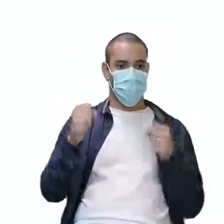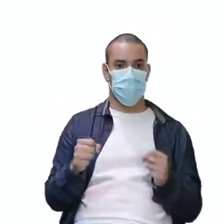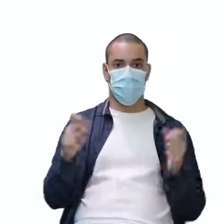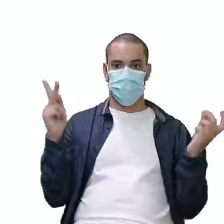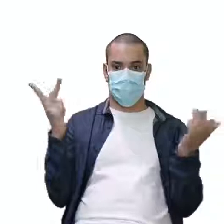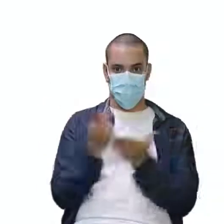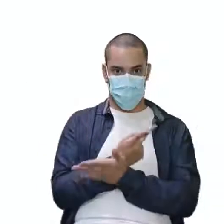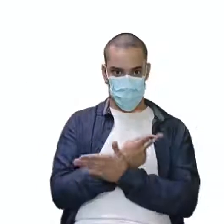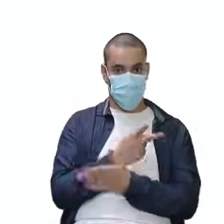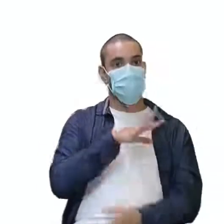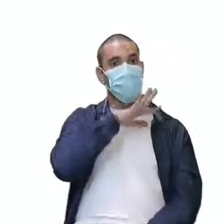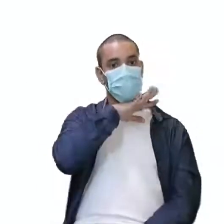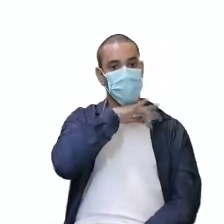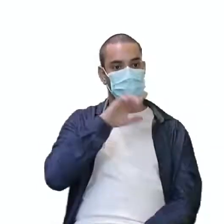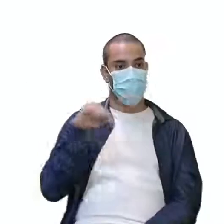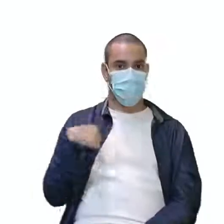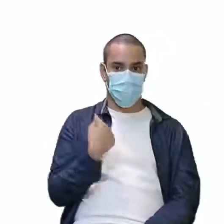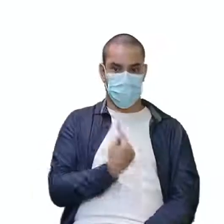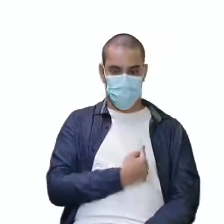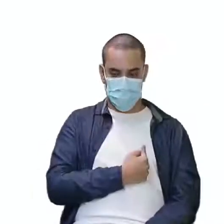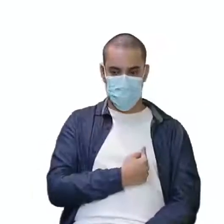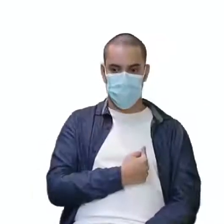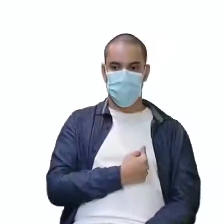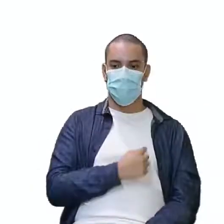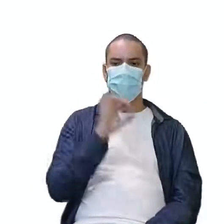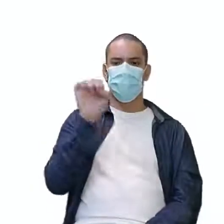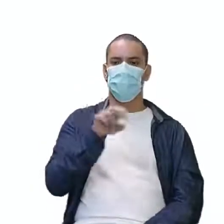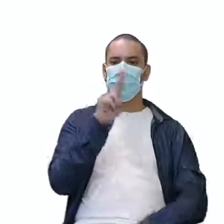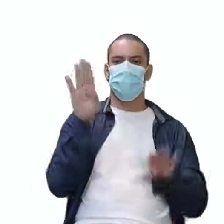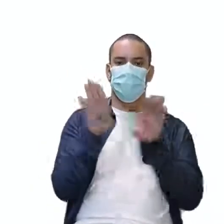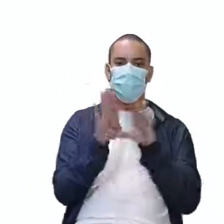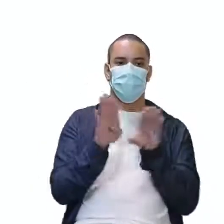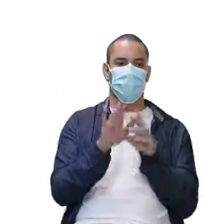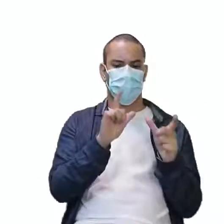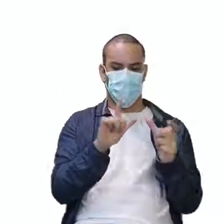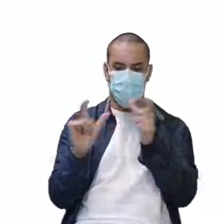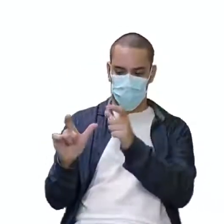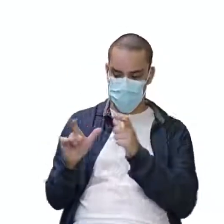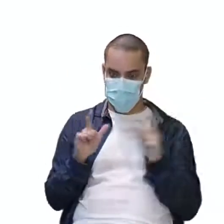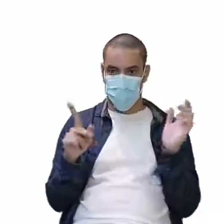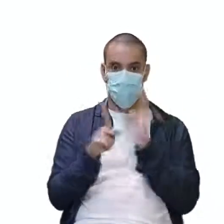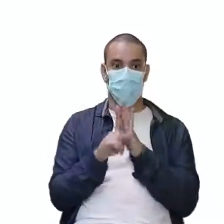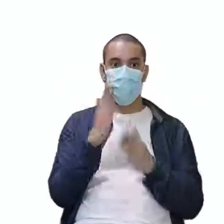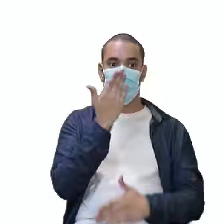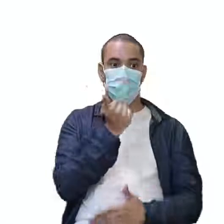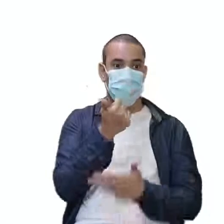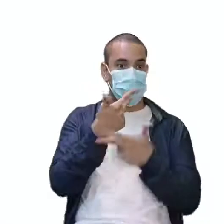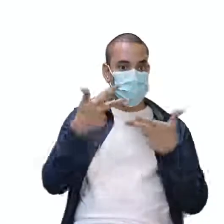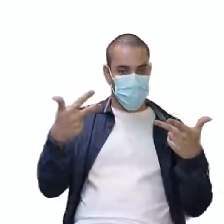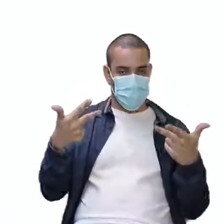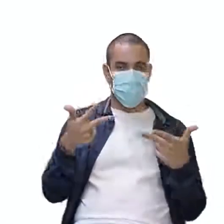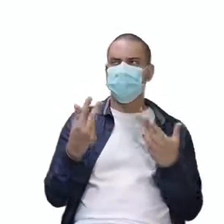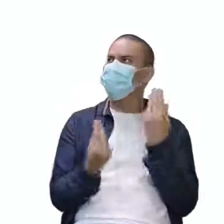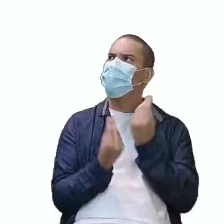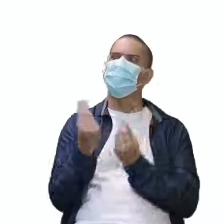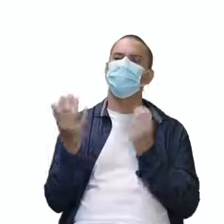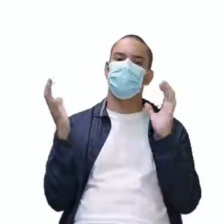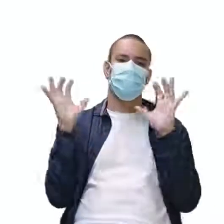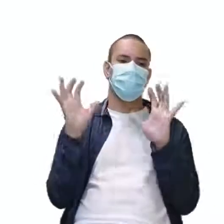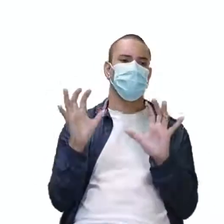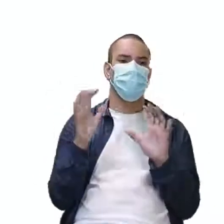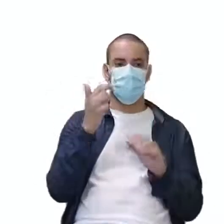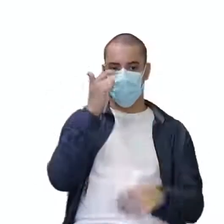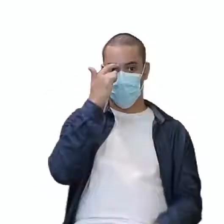acontecer aqui, de ruim para a gente, tá? Ou também vão servir para localização de alimento. Como assim,